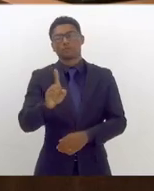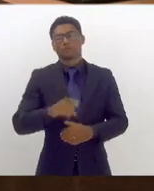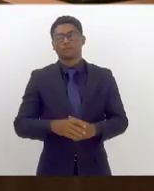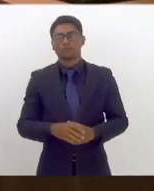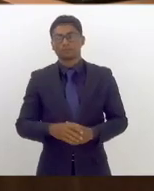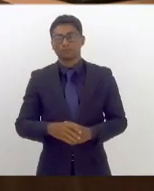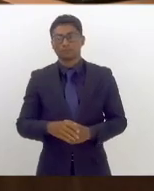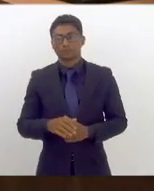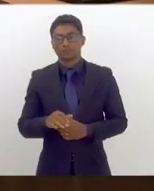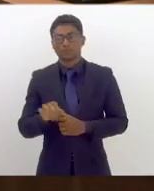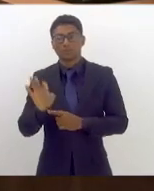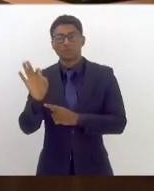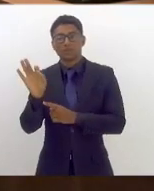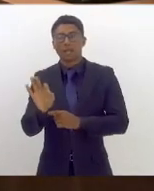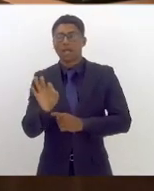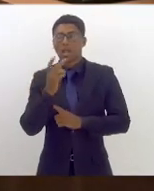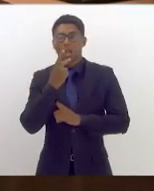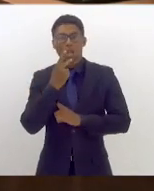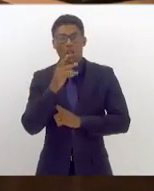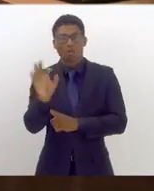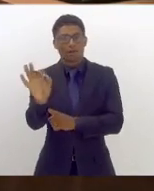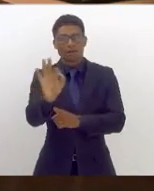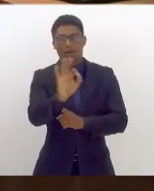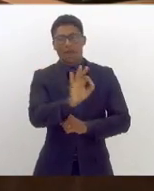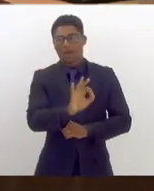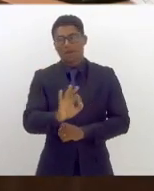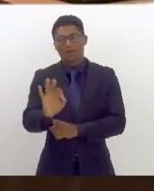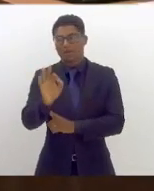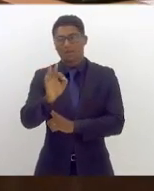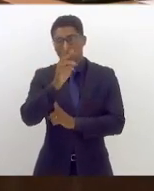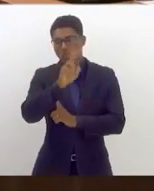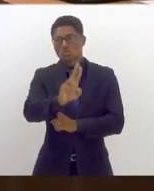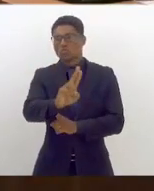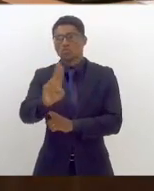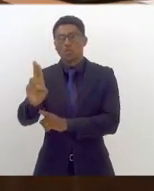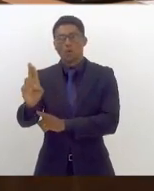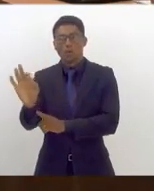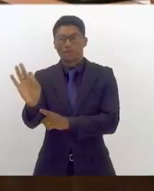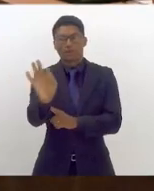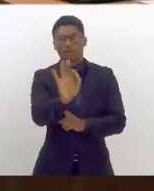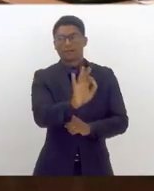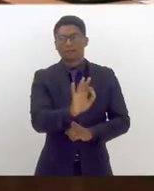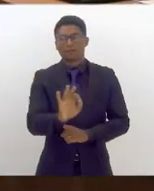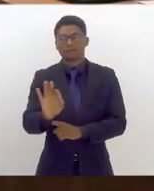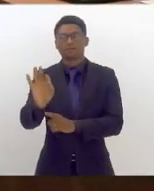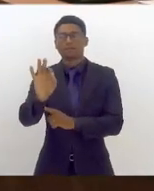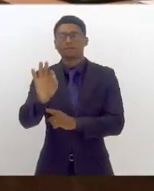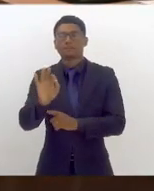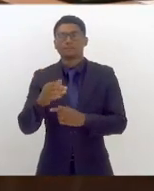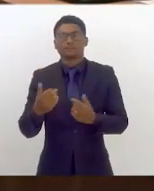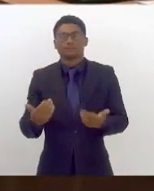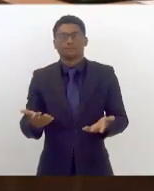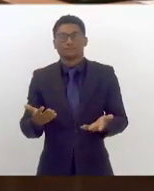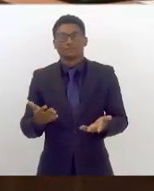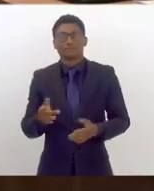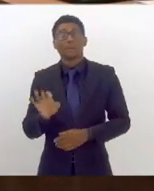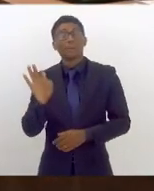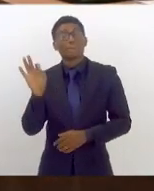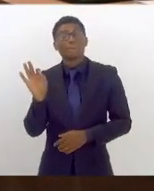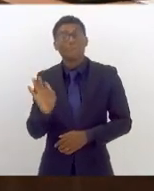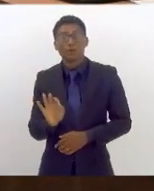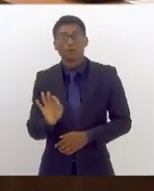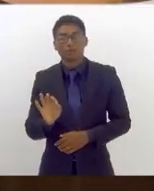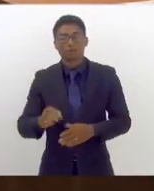eu não tô nominando ninguém então não há ninguém a função que a taxa é criada ela tá vinculada